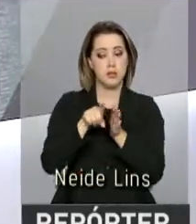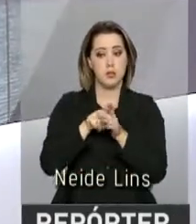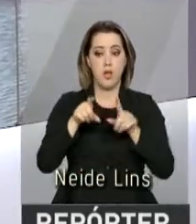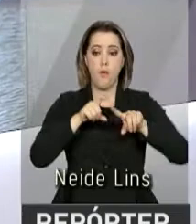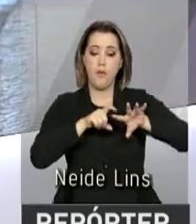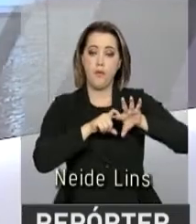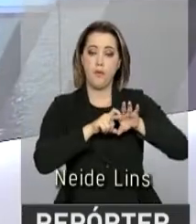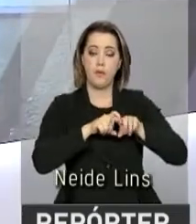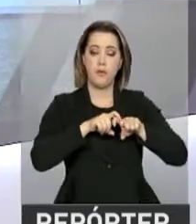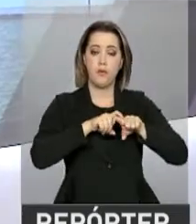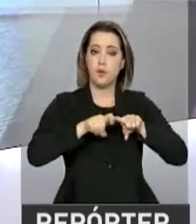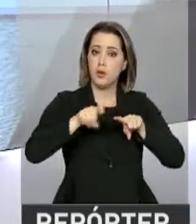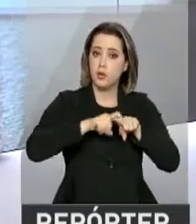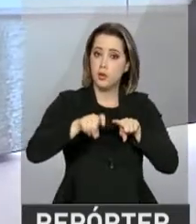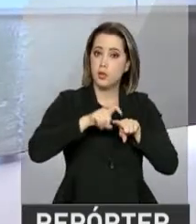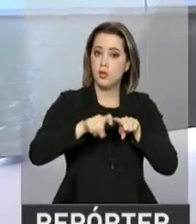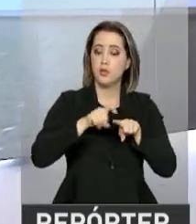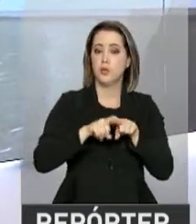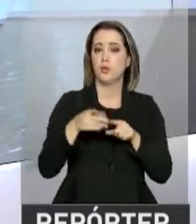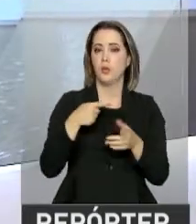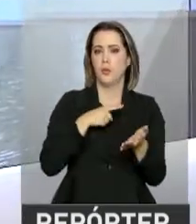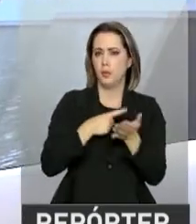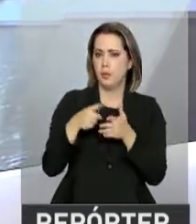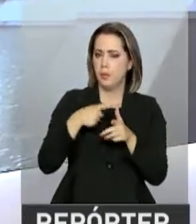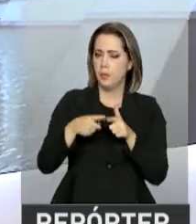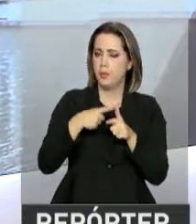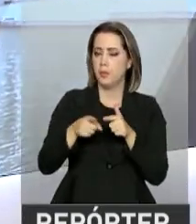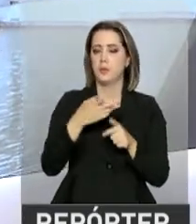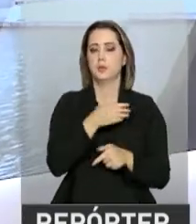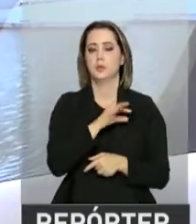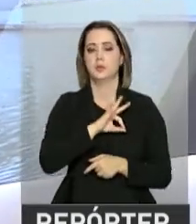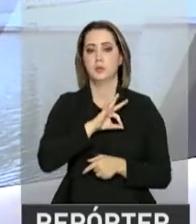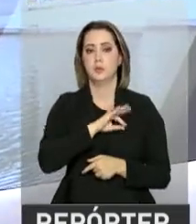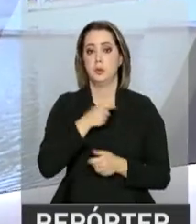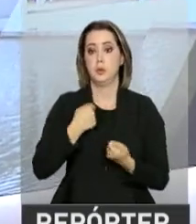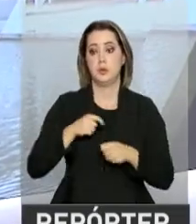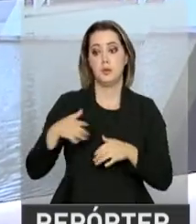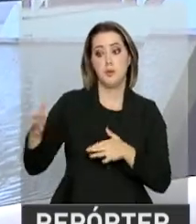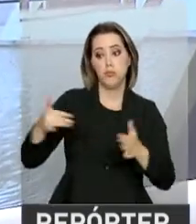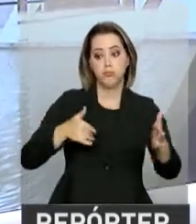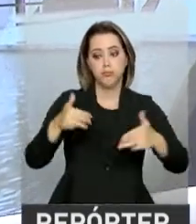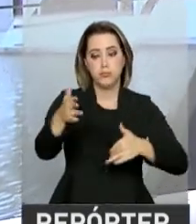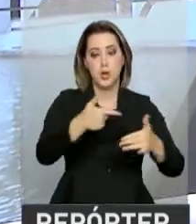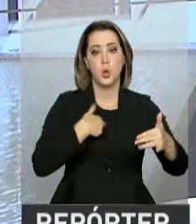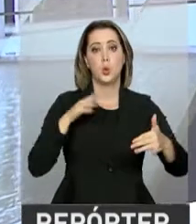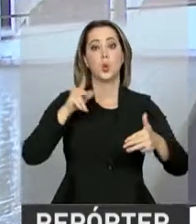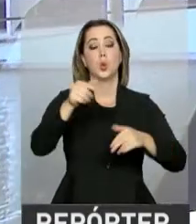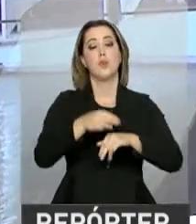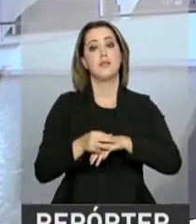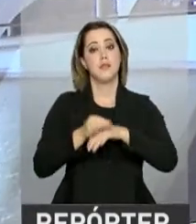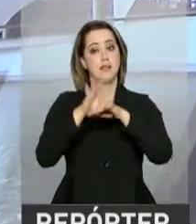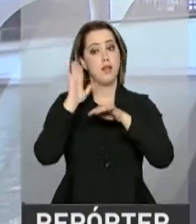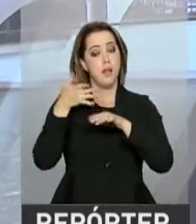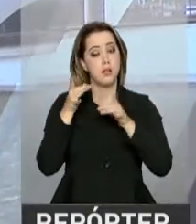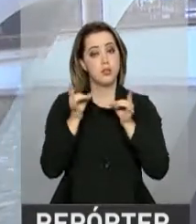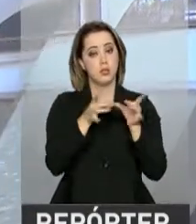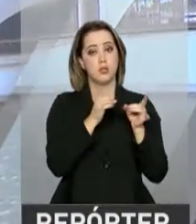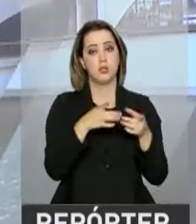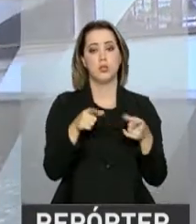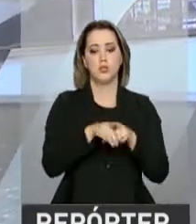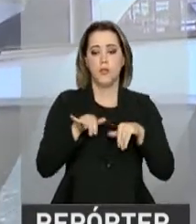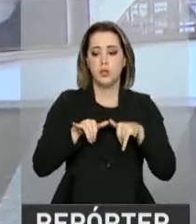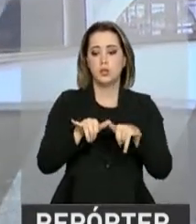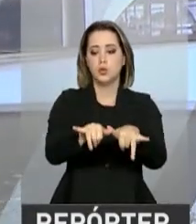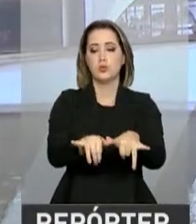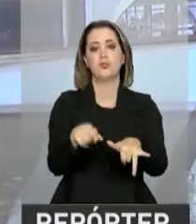na Operação Carne Fraca vão ter que recolher as carnes que estão no mercado. A determinação é da Secretaria Nacional do Consumidor, a